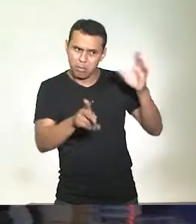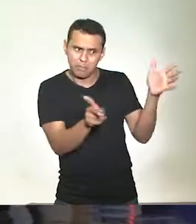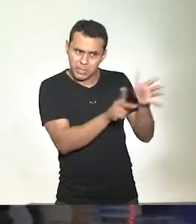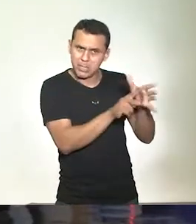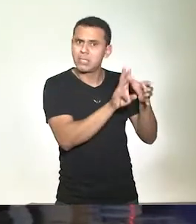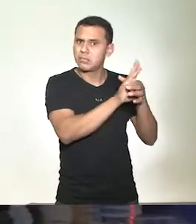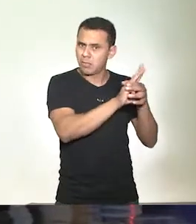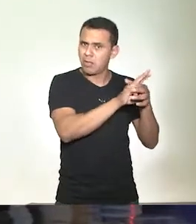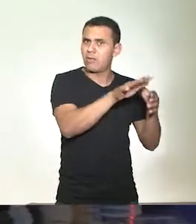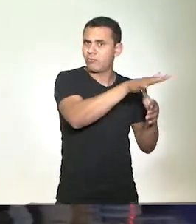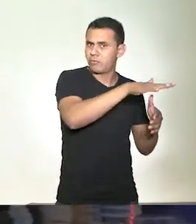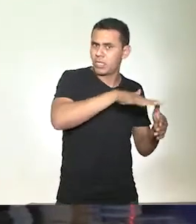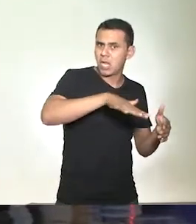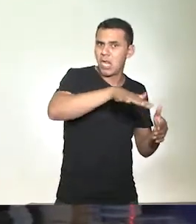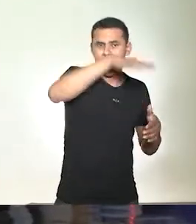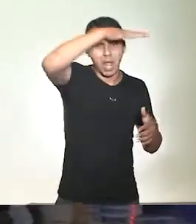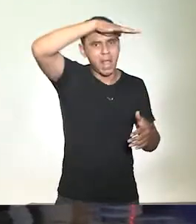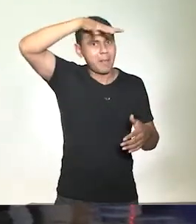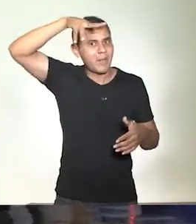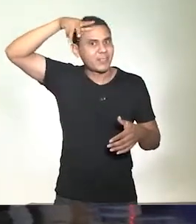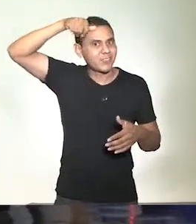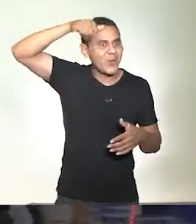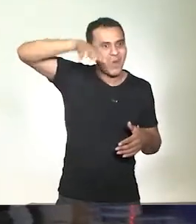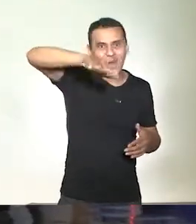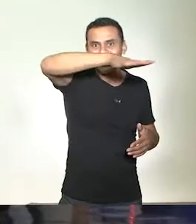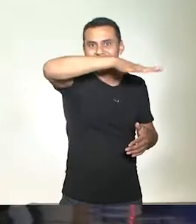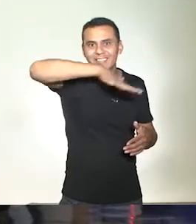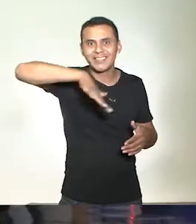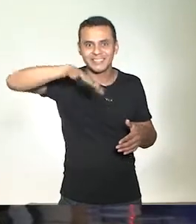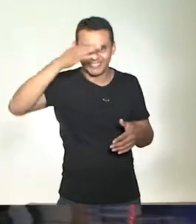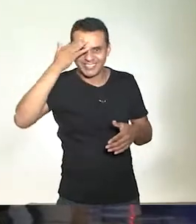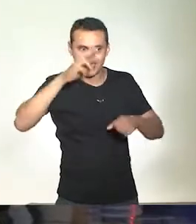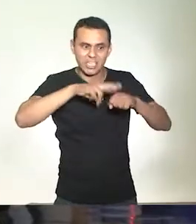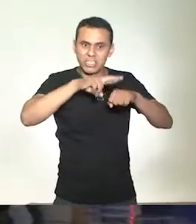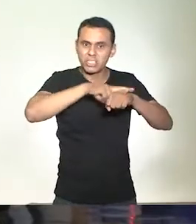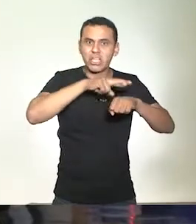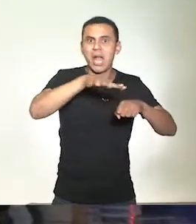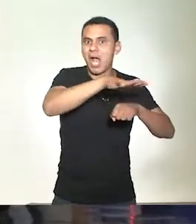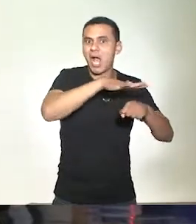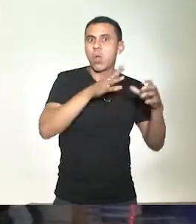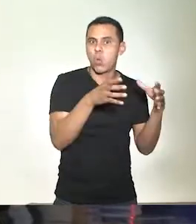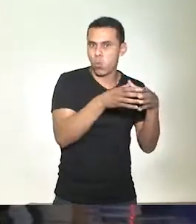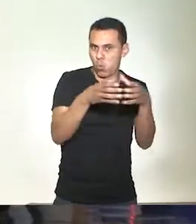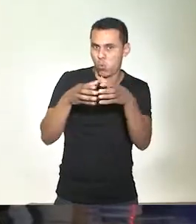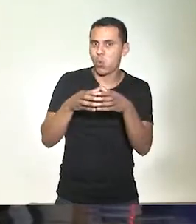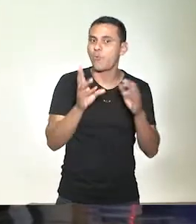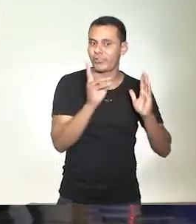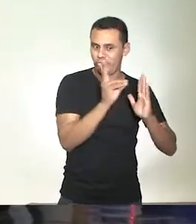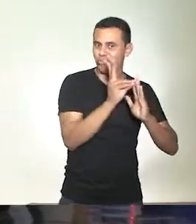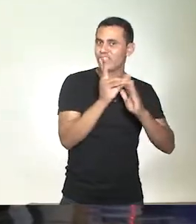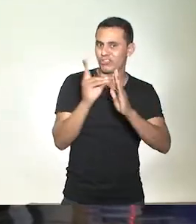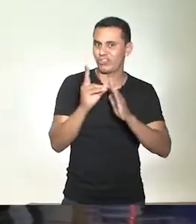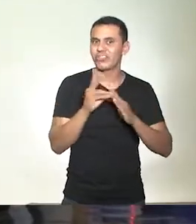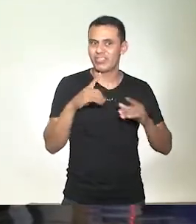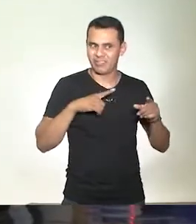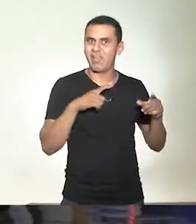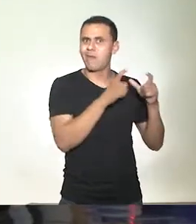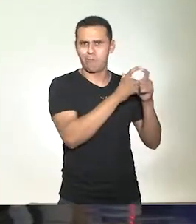na Professor uma instituição que está na Amazônia e tem uma que está em um estado que tem população indígena